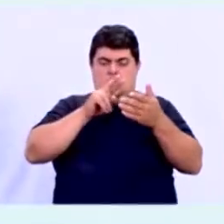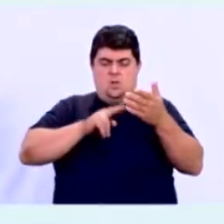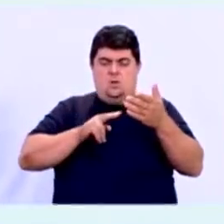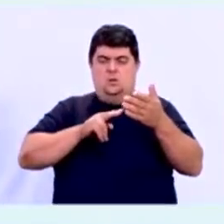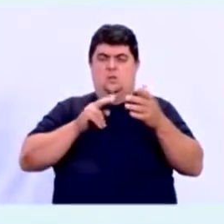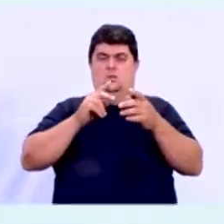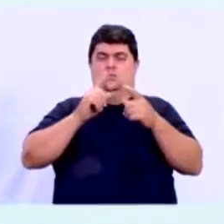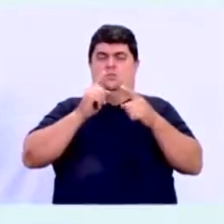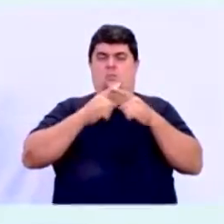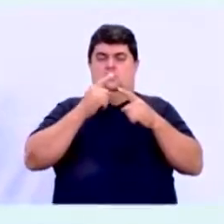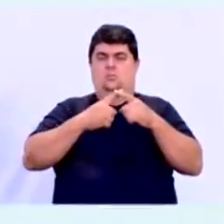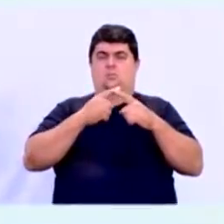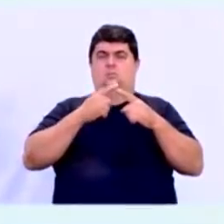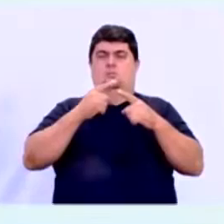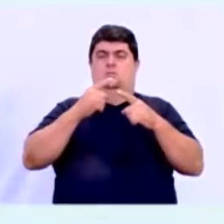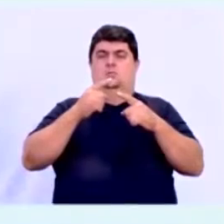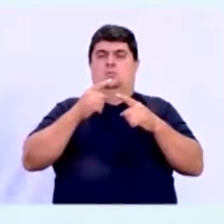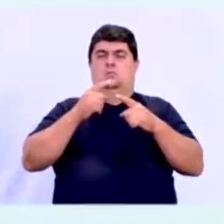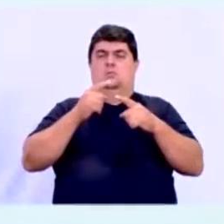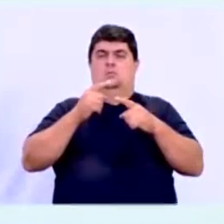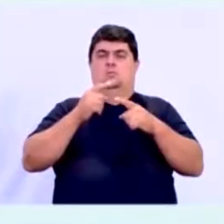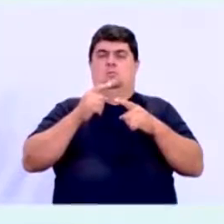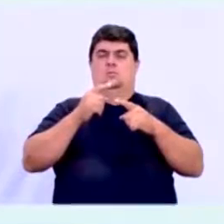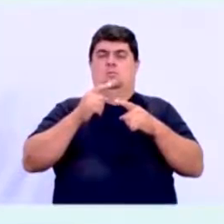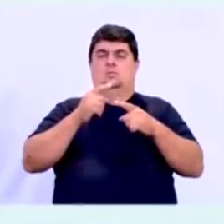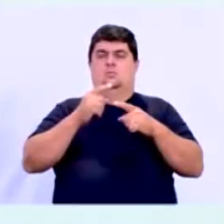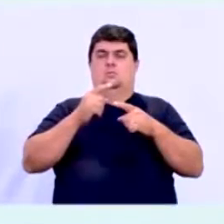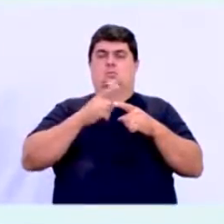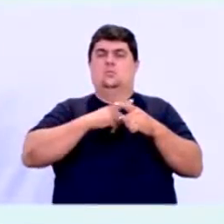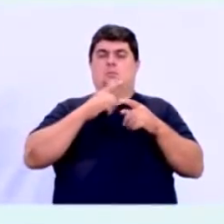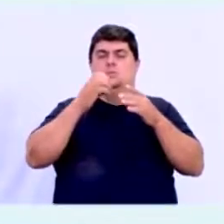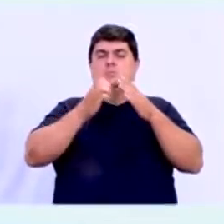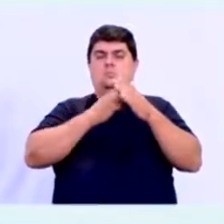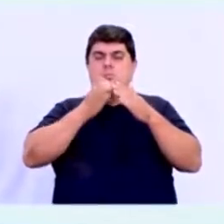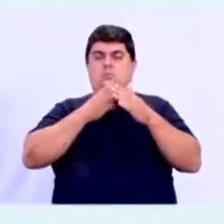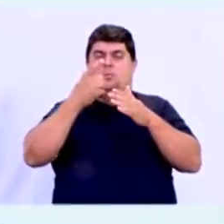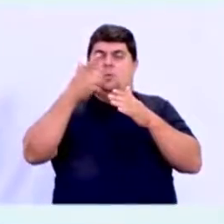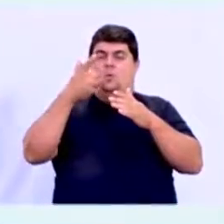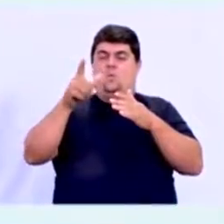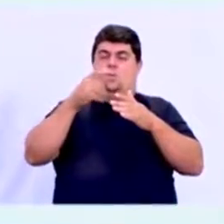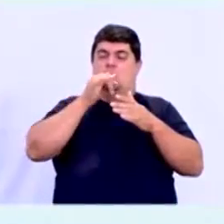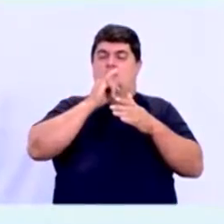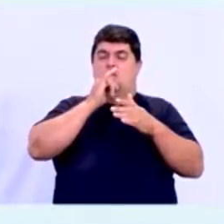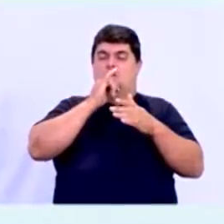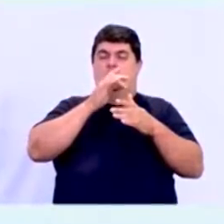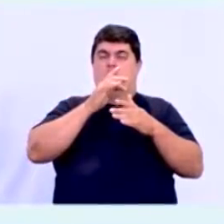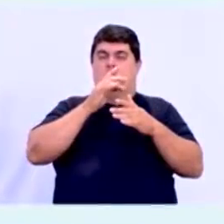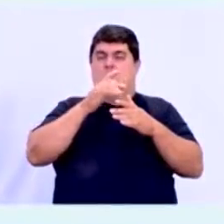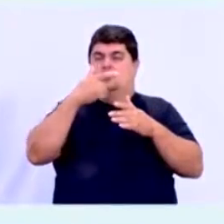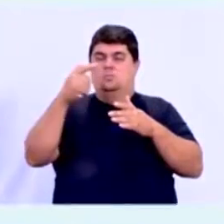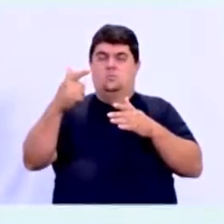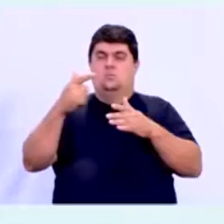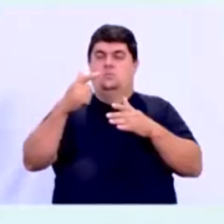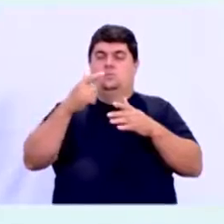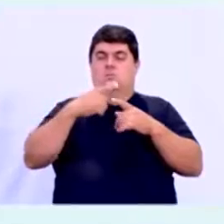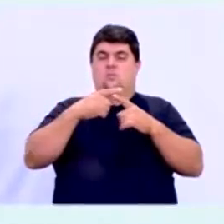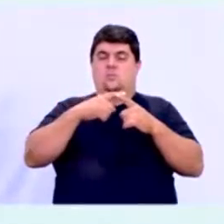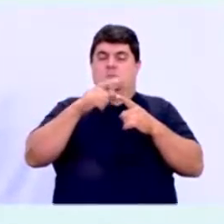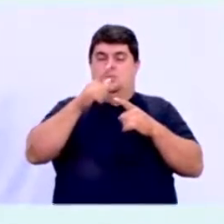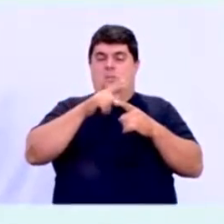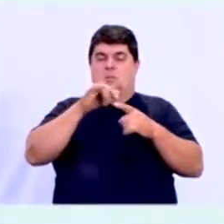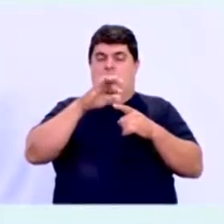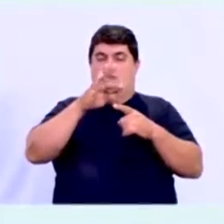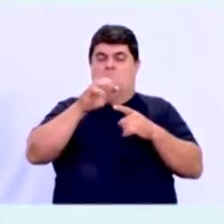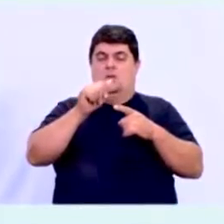com que ou o sócio ou a empresa que financiadora a ler o seu plano de negócios